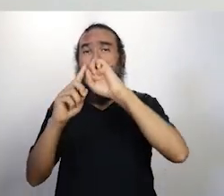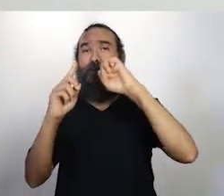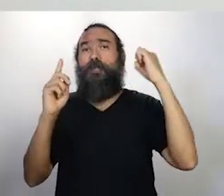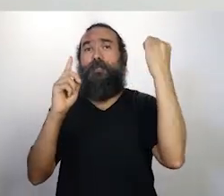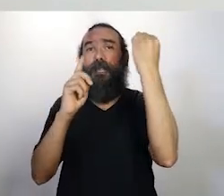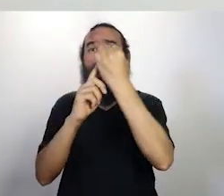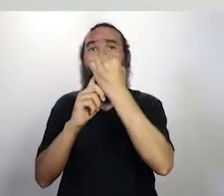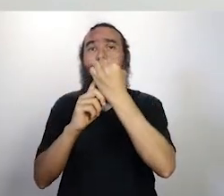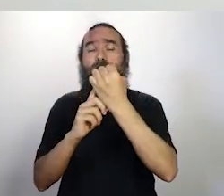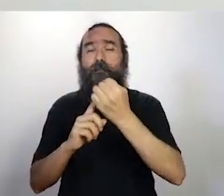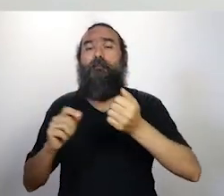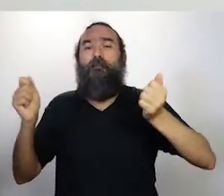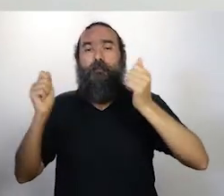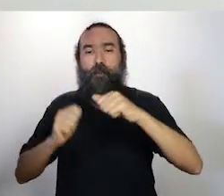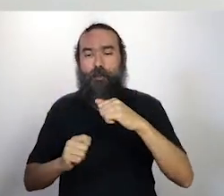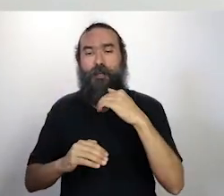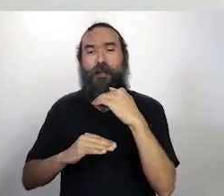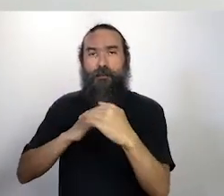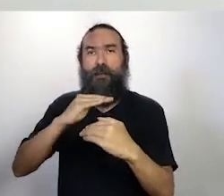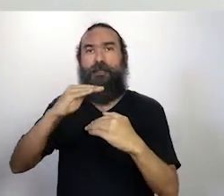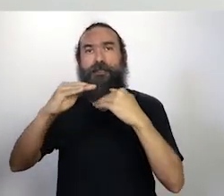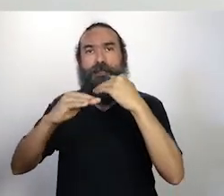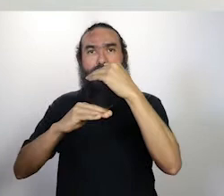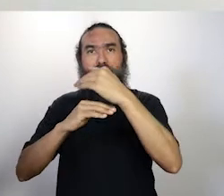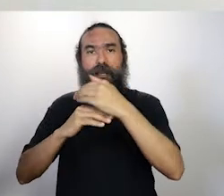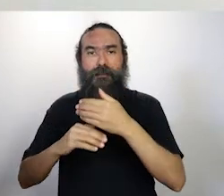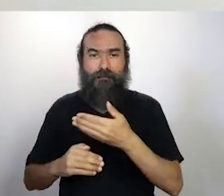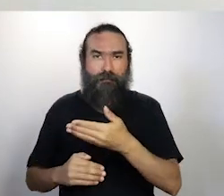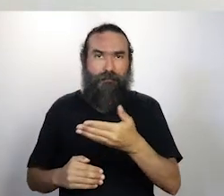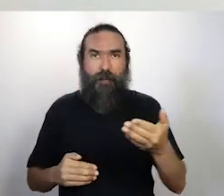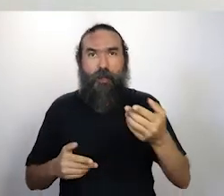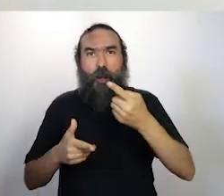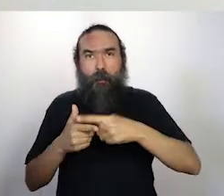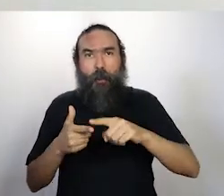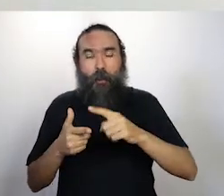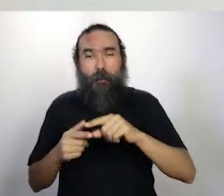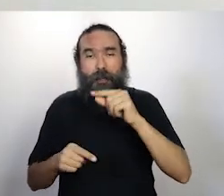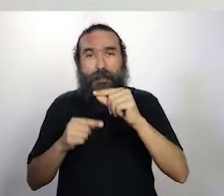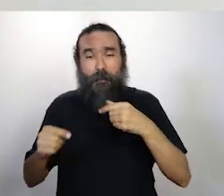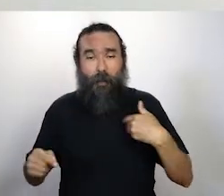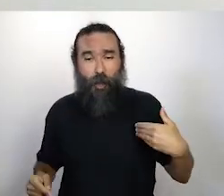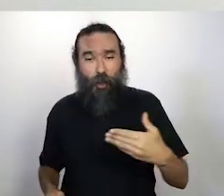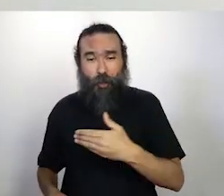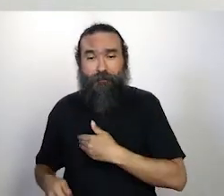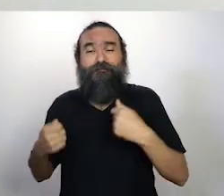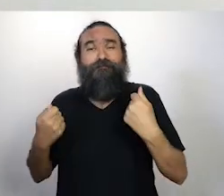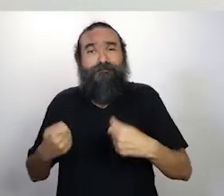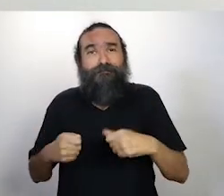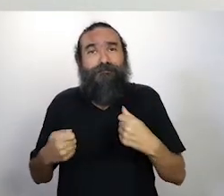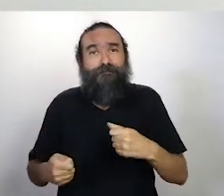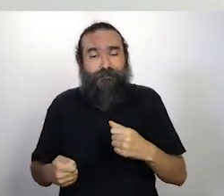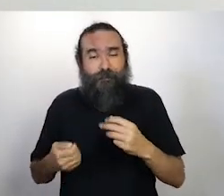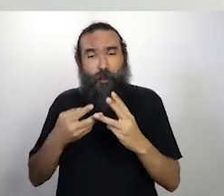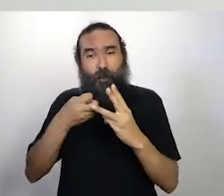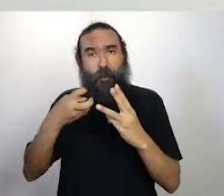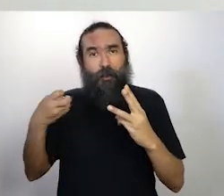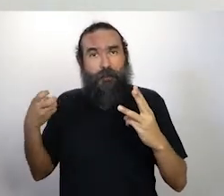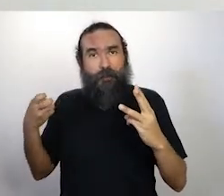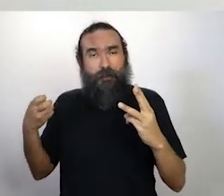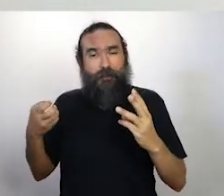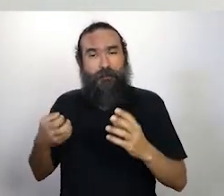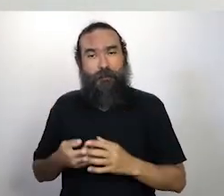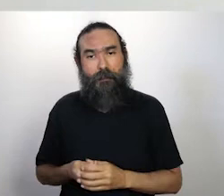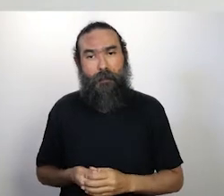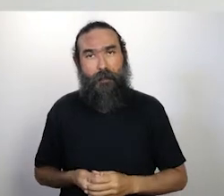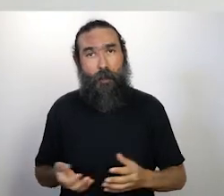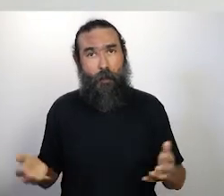avançar, né, nesses pontos que são primordial para nós, enquanto povos indígenas. Hoje a